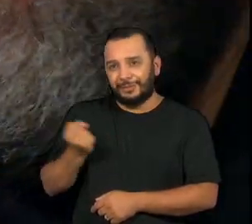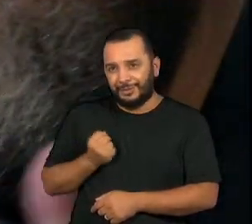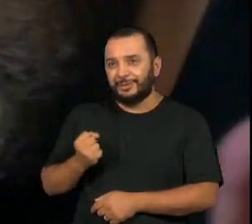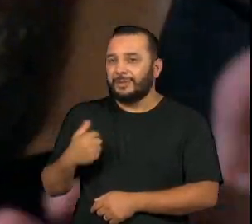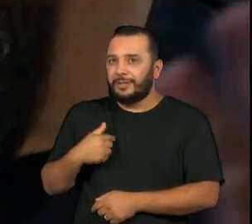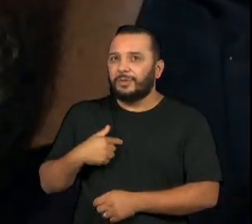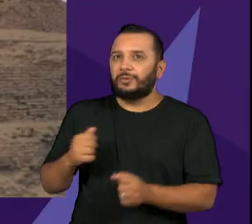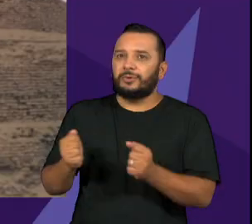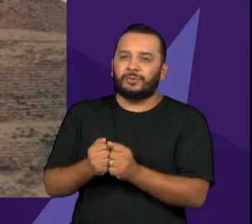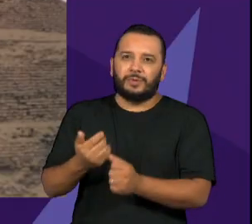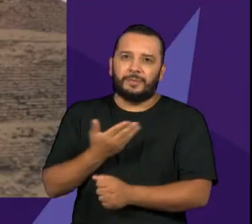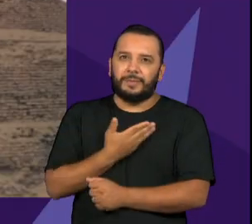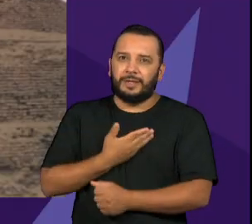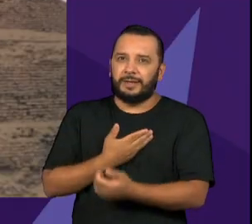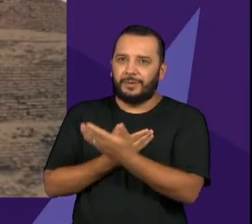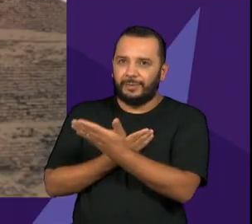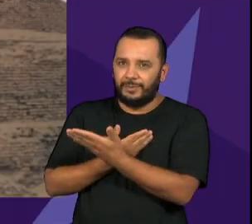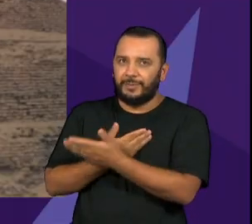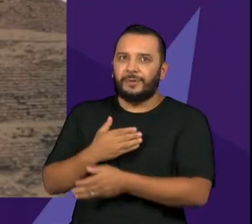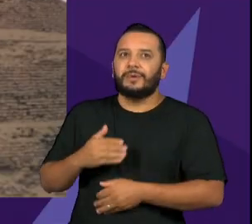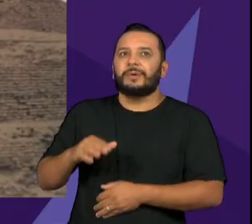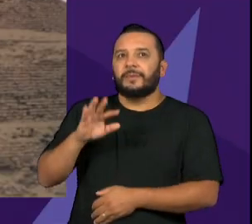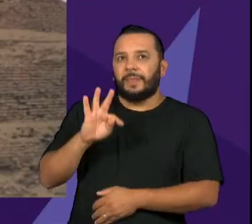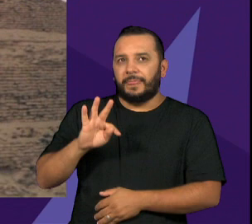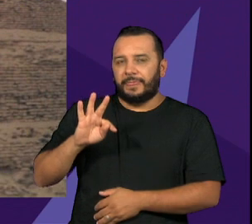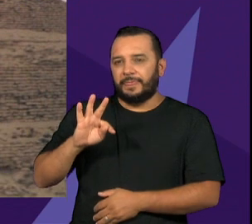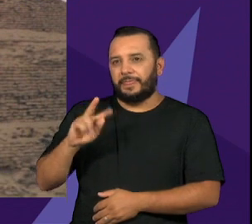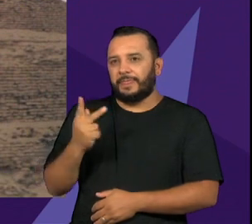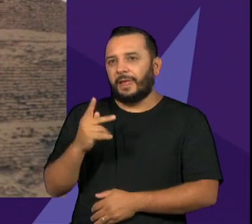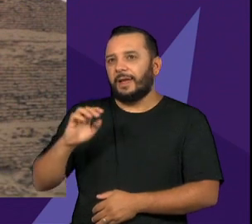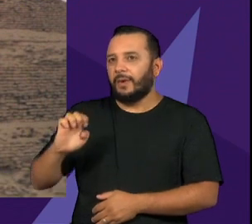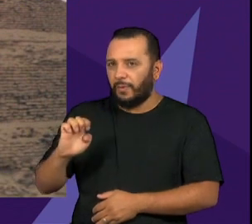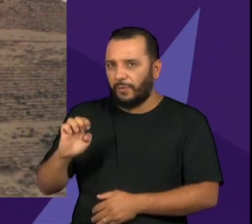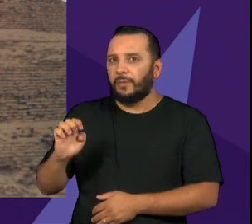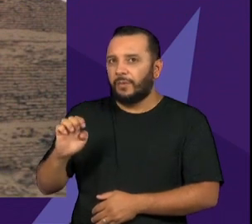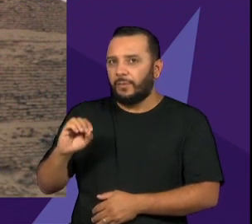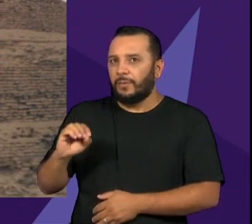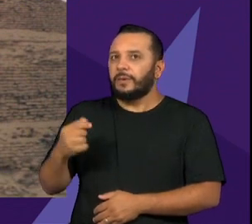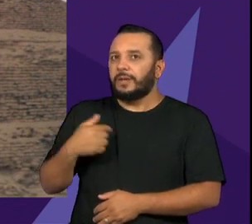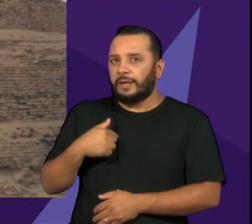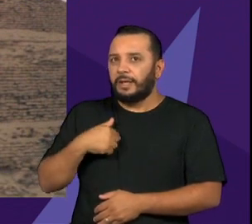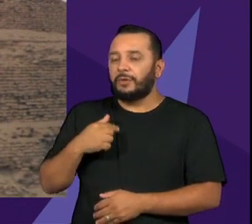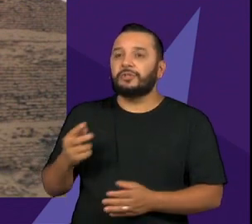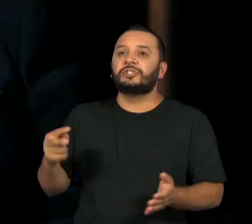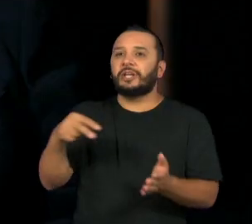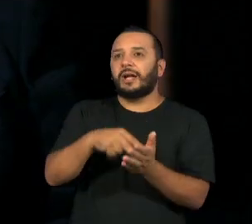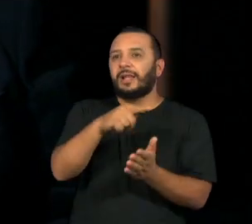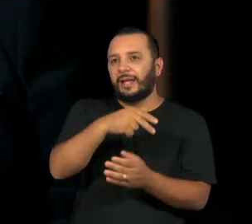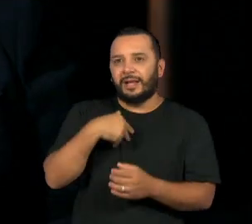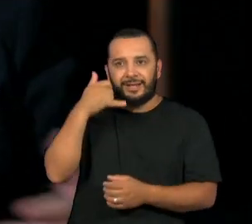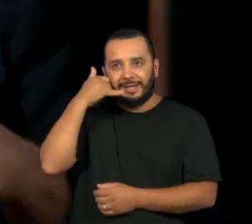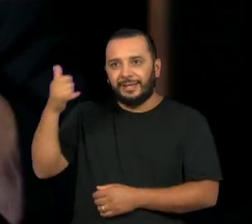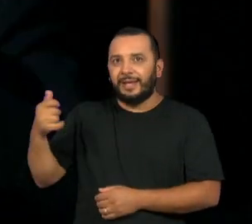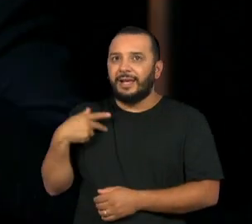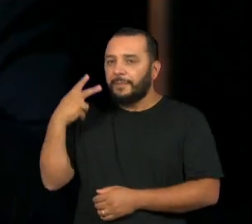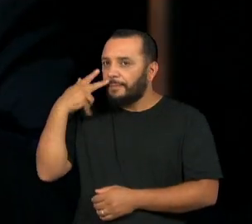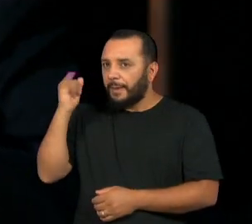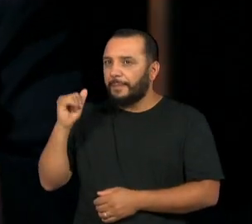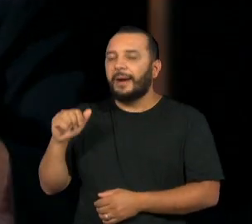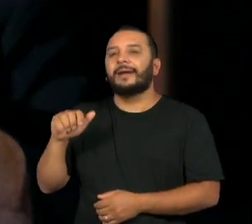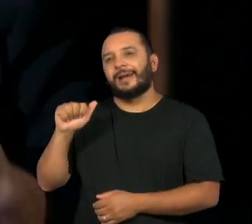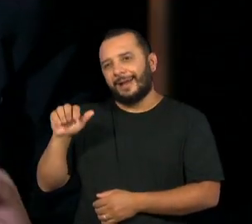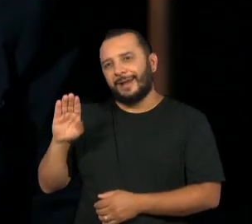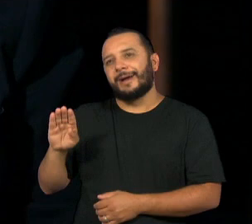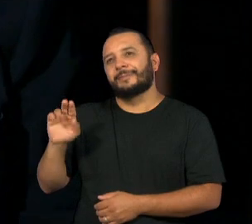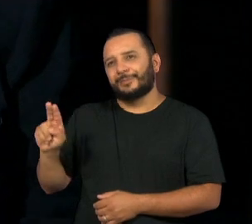melhor amigo até hoje, o Theo Werneck. Antes de eu chegar no Egito, eu falei, eu vou ligar para o meu pai. Papai Abu.